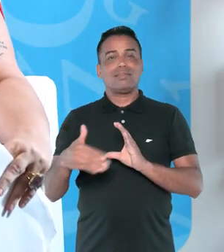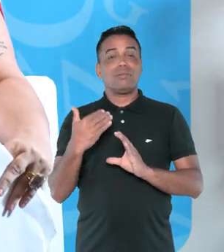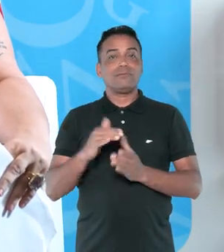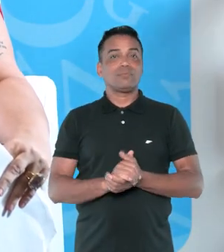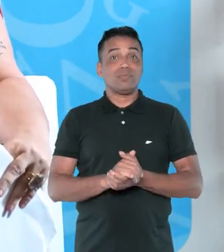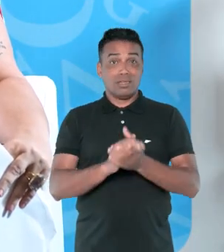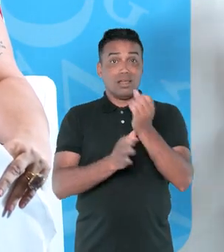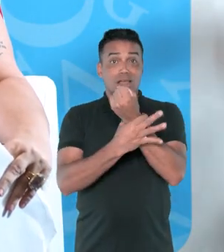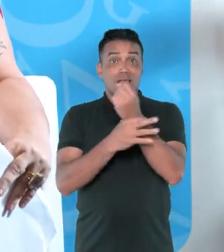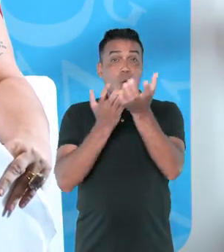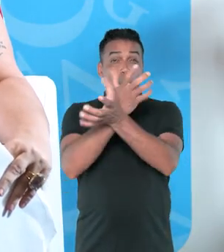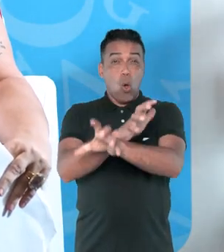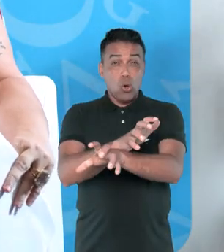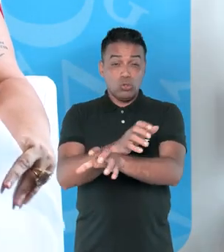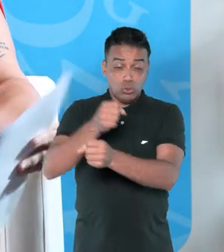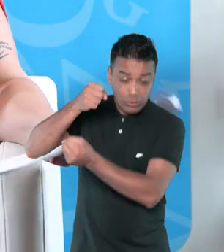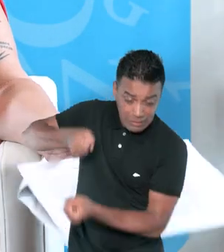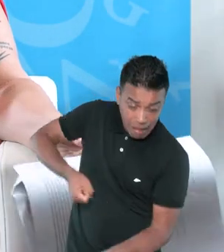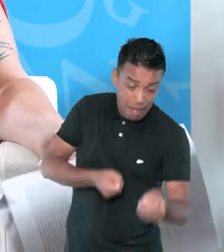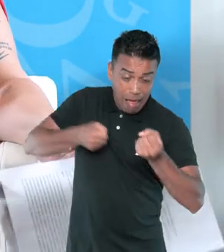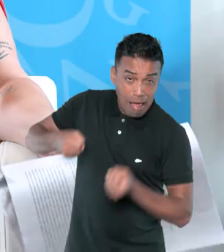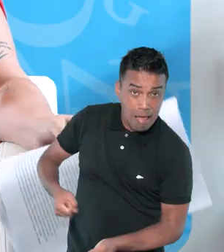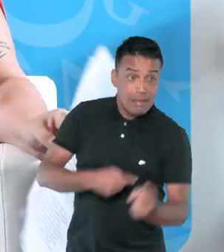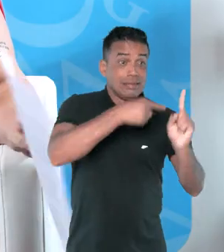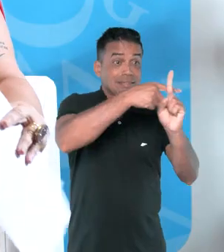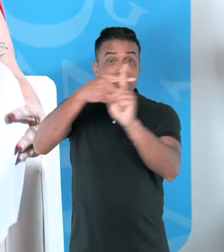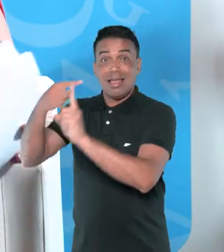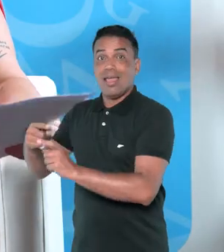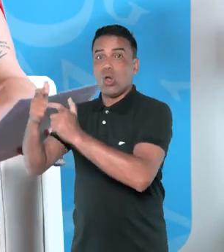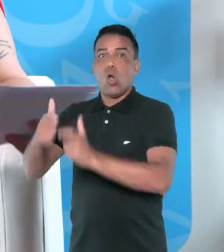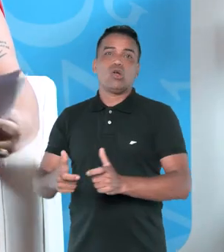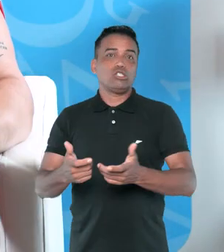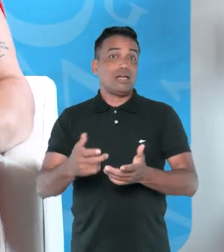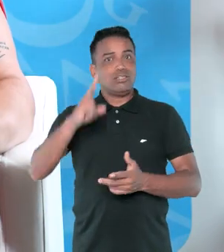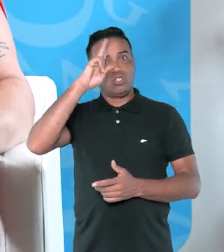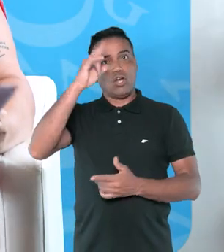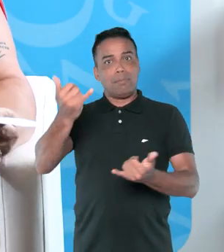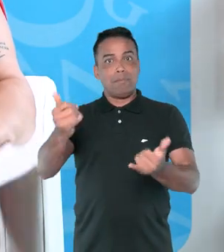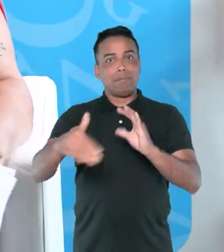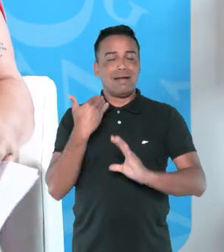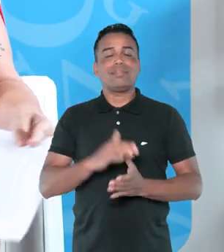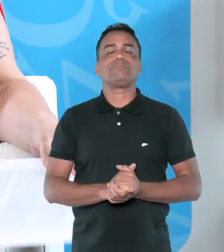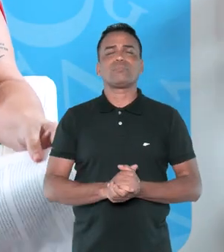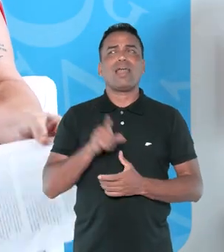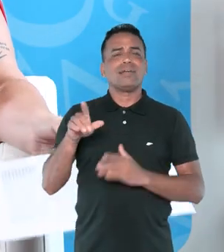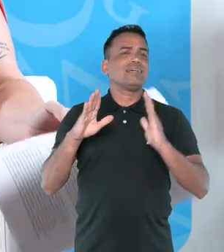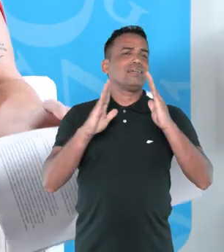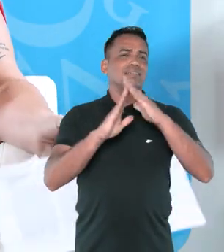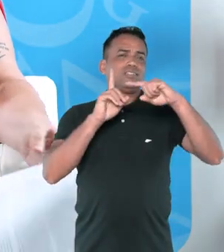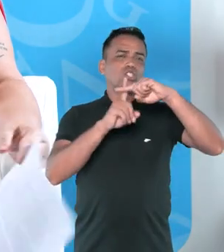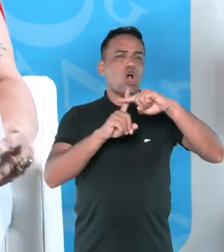ossos no cemitério, não sei onde, as pessoas me mandam. E aí essa da igreja, ela me mandou, e eu de fato vi a foto, eu